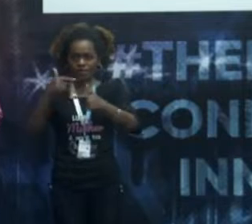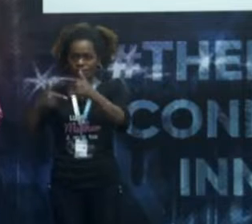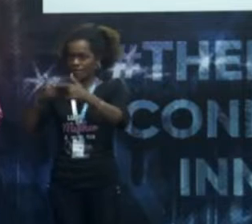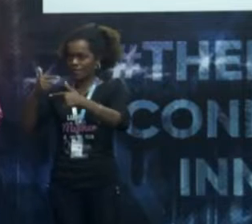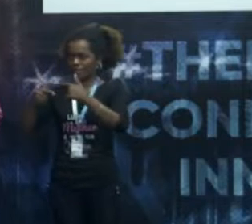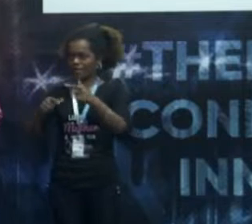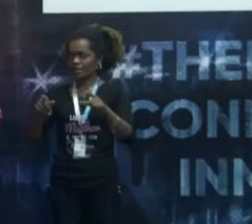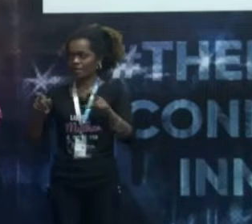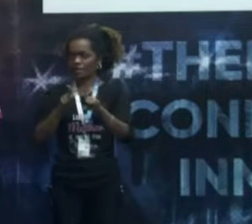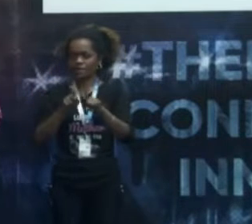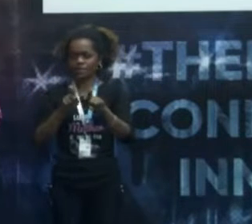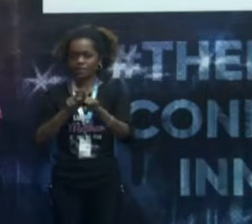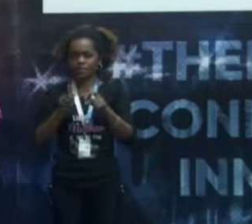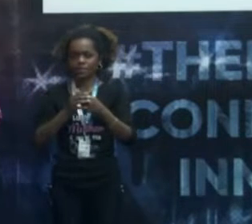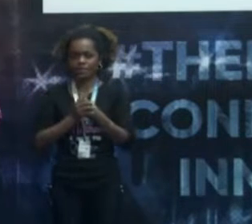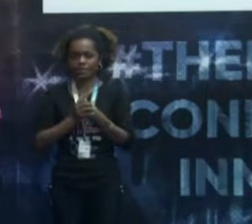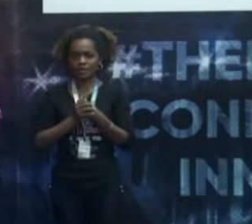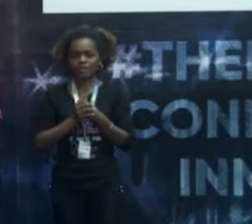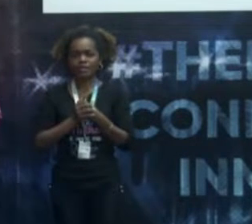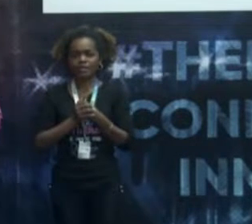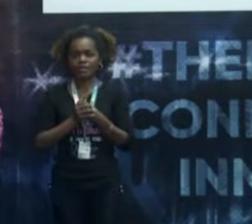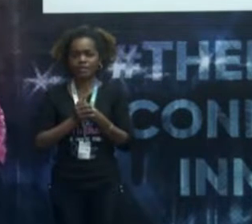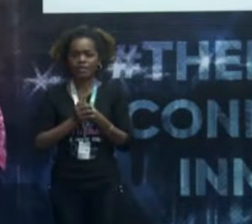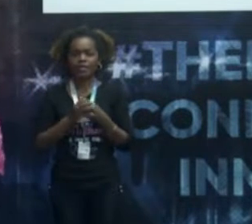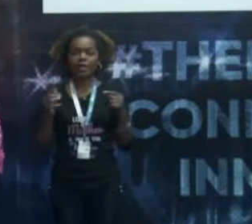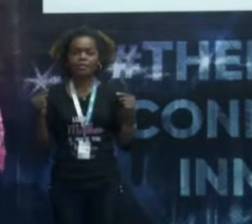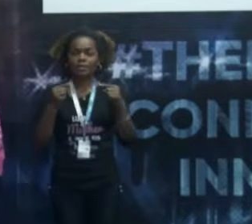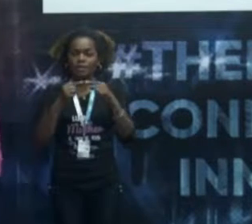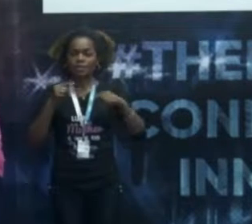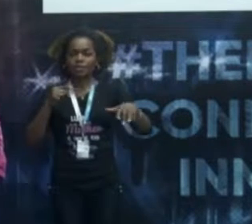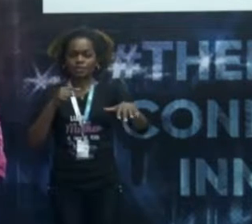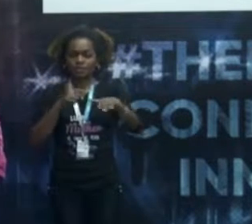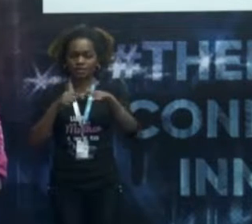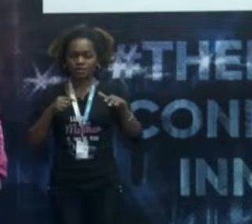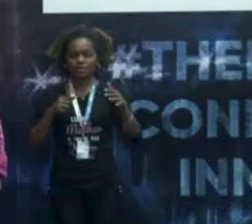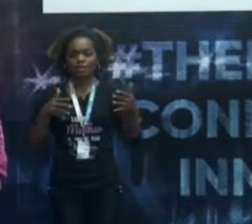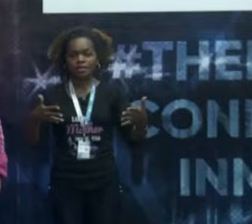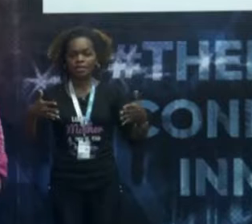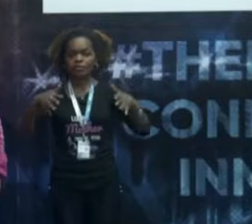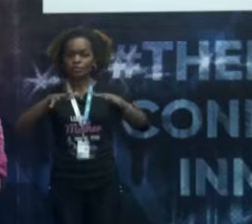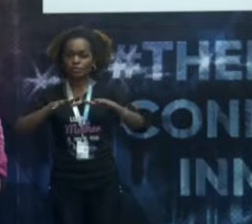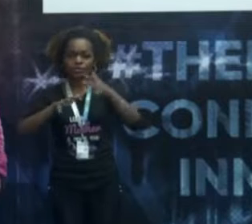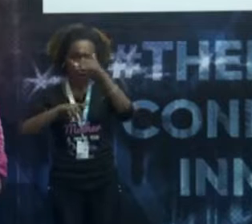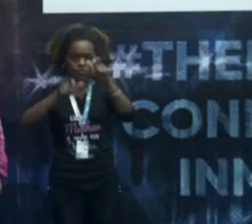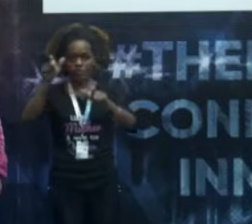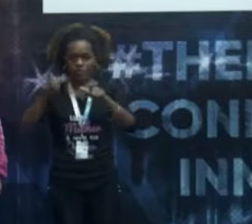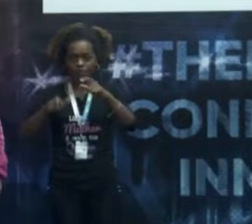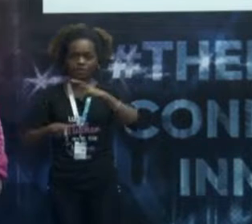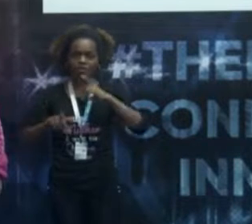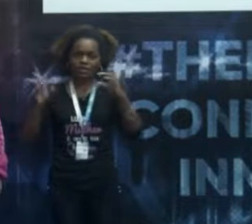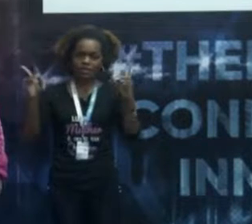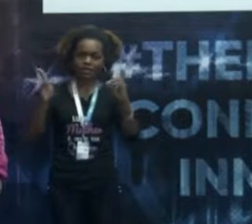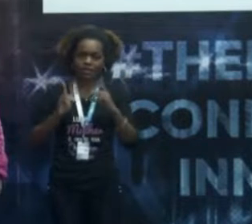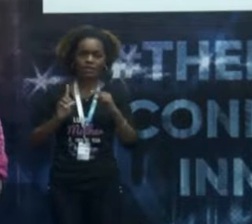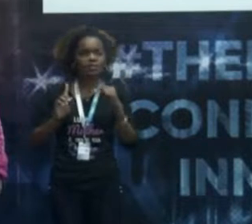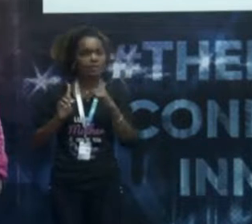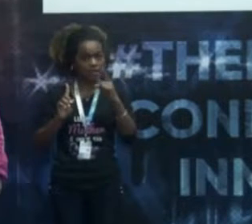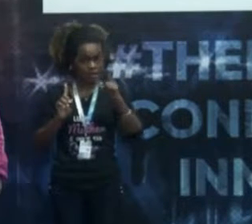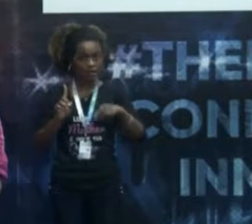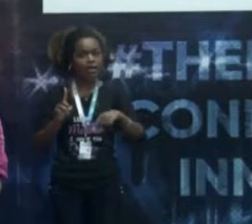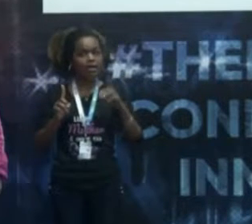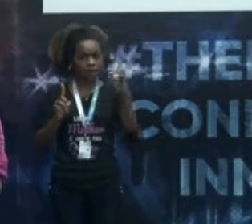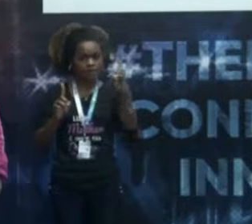a militância aí no que diz respeito à inclusão de pessoas com deficiência, né? Eu sou uma pessoa com